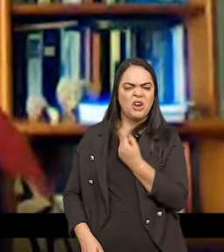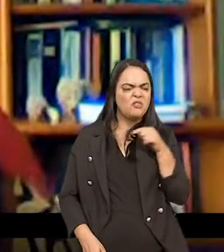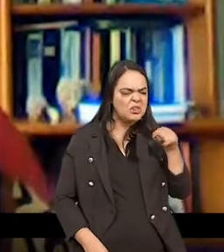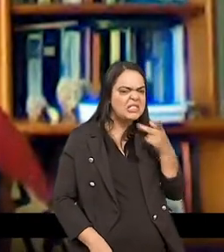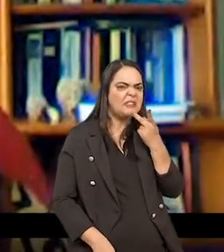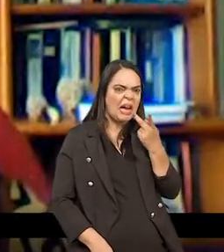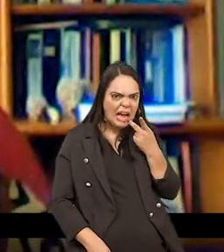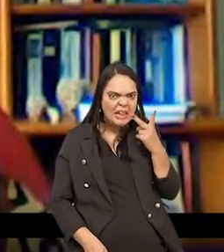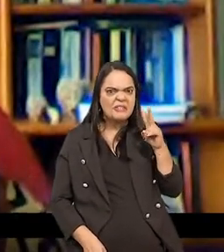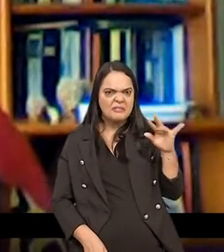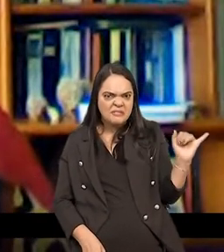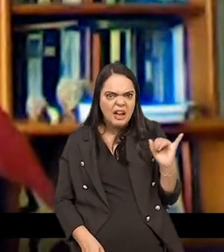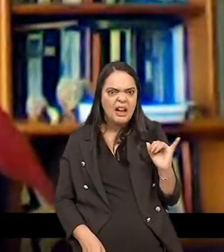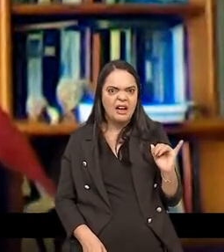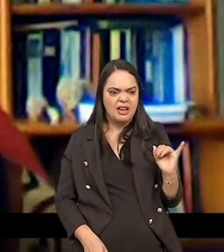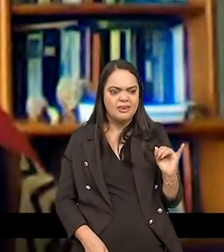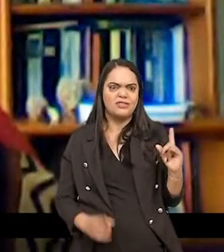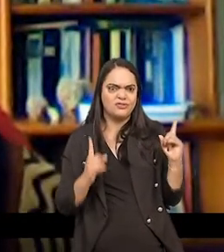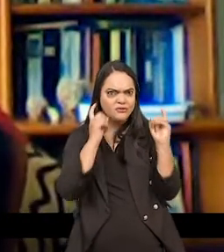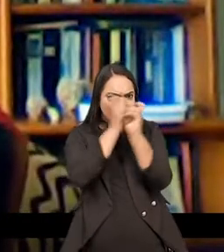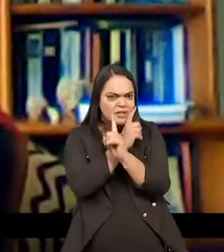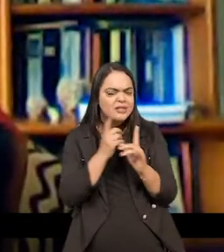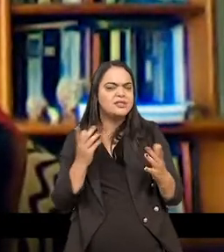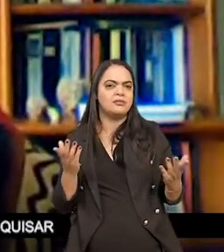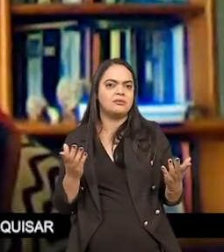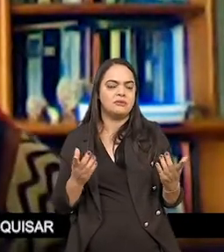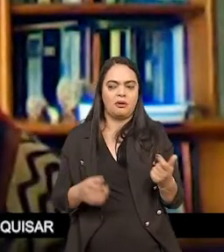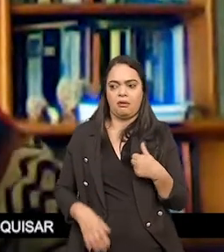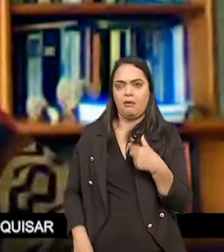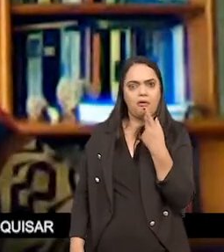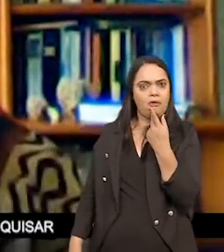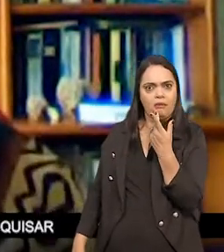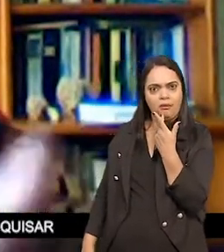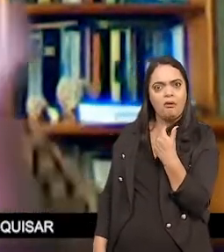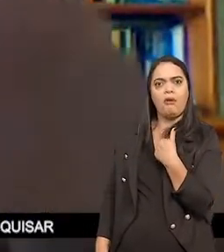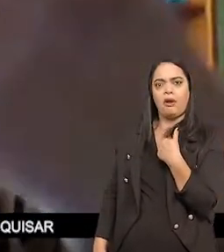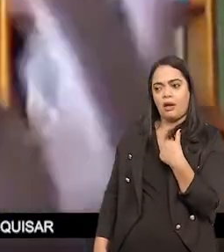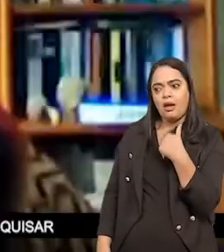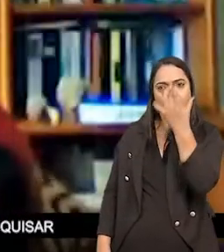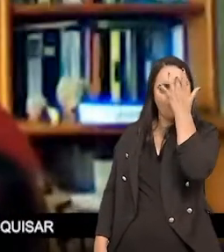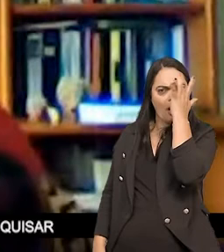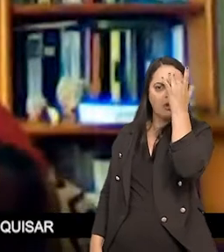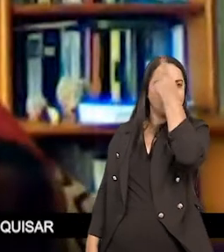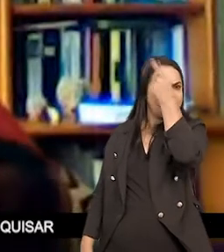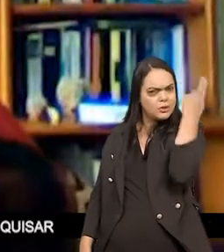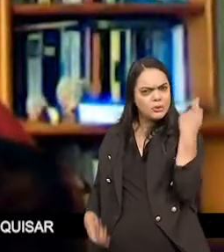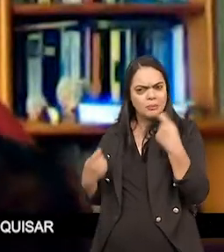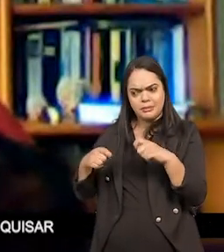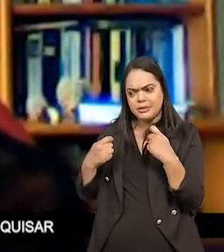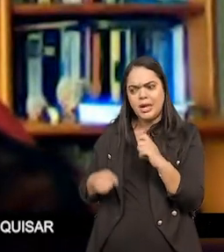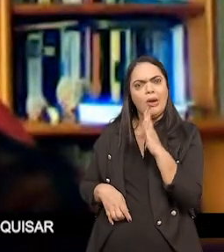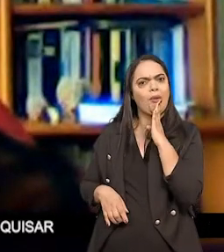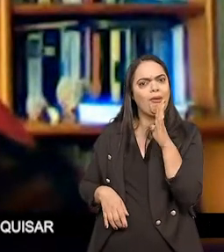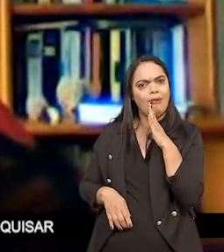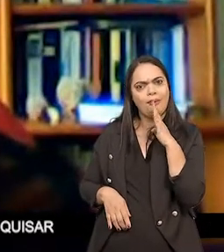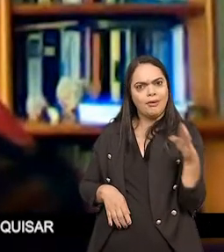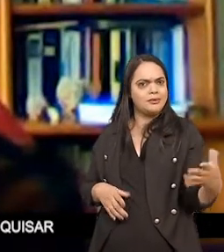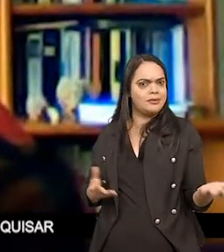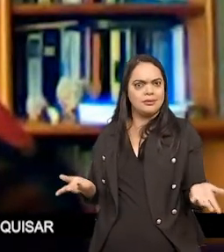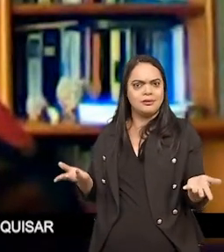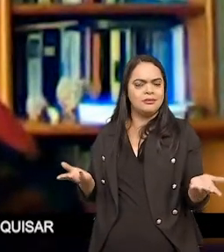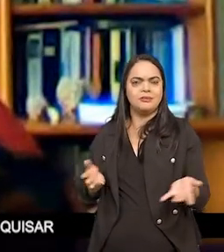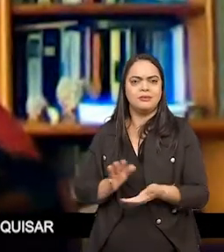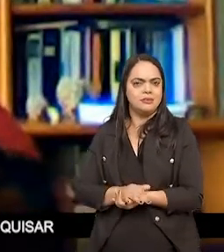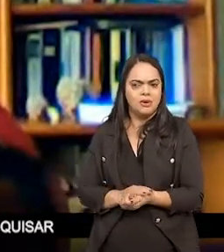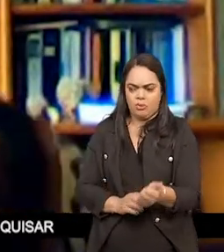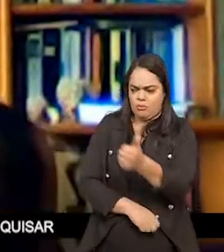terreno aí, espinhoso? Eu disse, não, eu só acho que o pessoal tem que conhecer essas abordagens novas que tem, né?